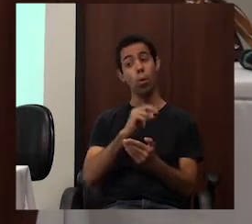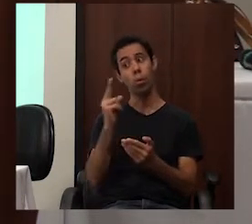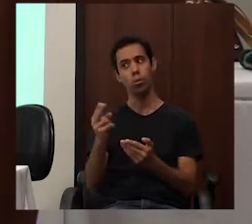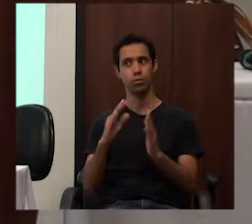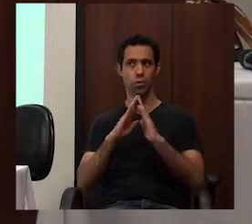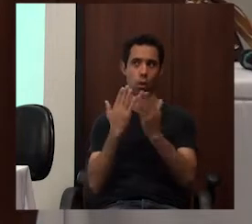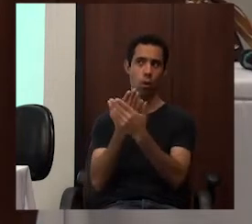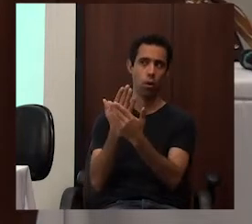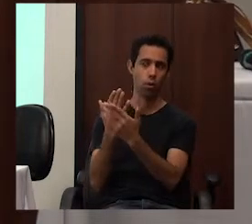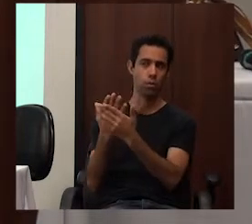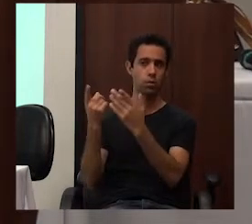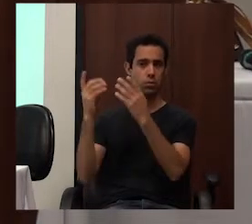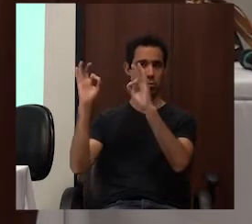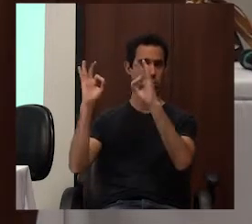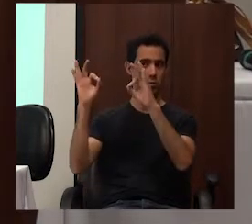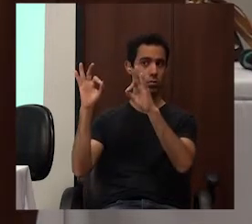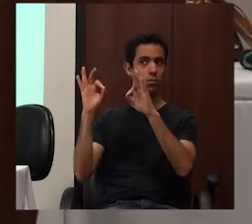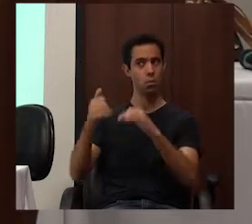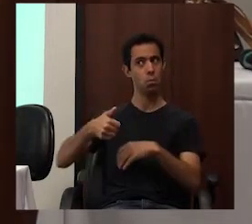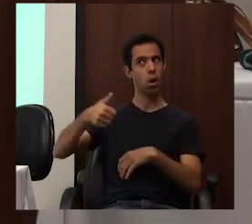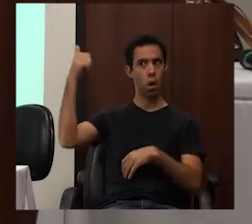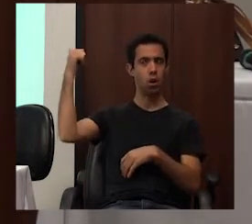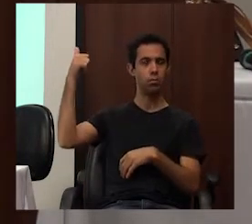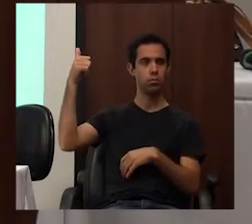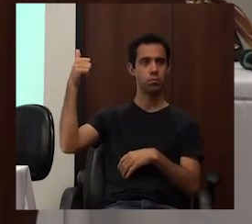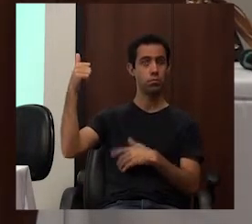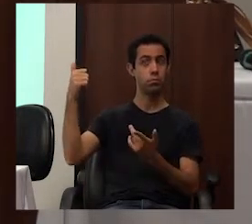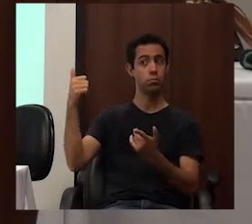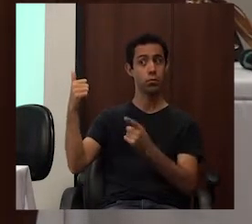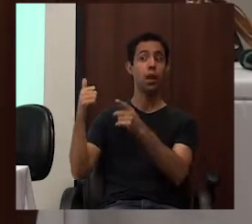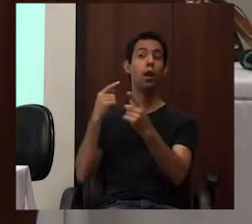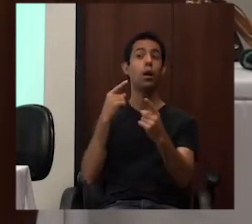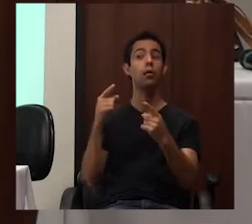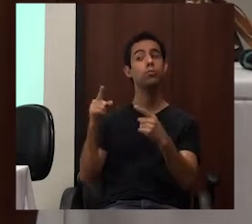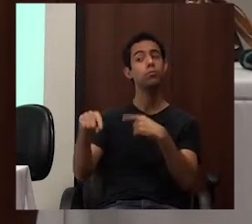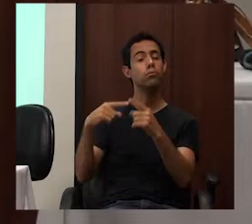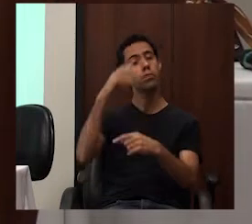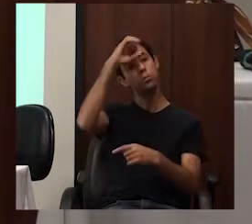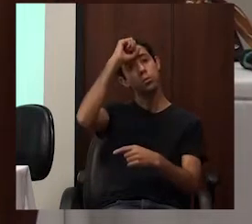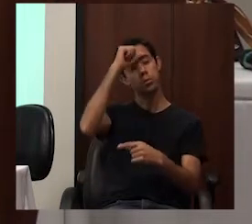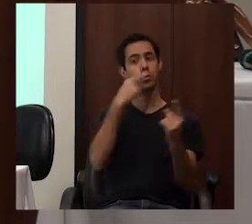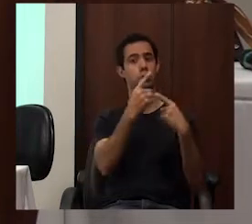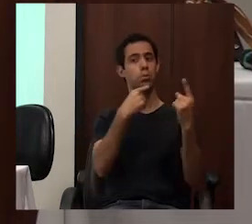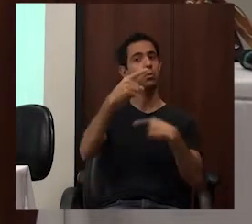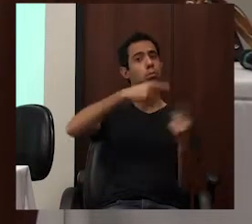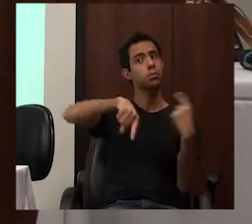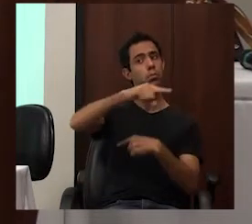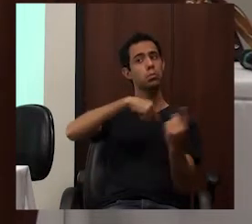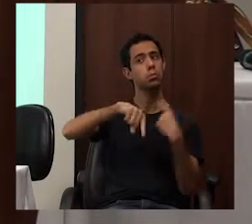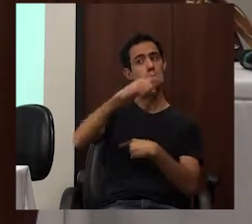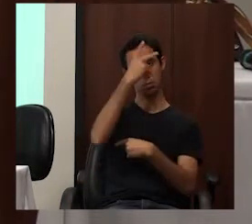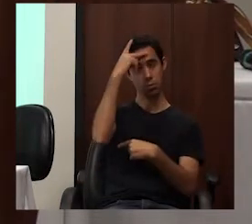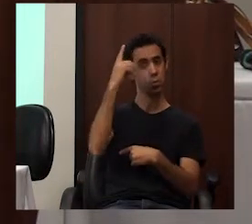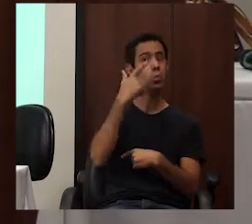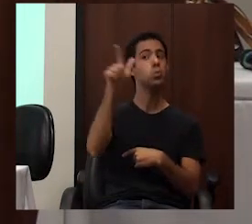pelo resto da sua vida também não seja a melhor opção. Como é que ela vai aprender a conviver? Os Estados partes assegurarão às crianças